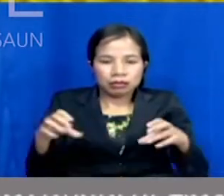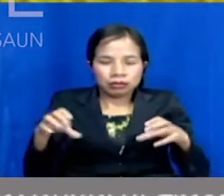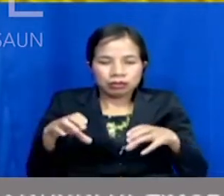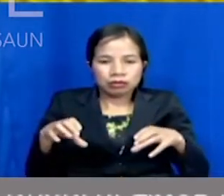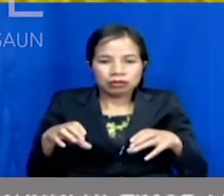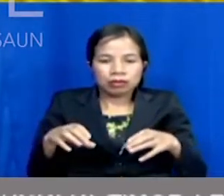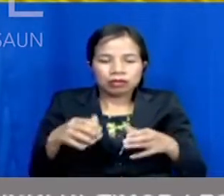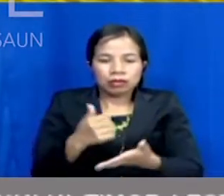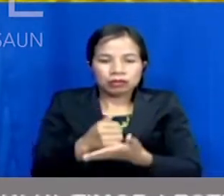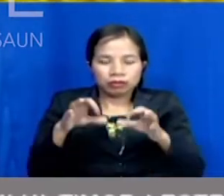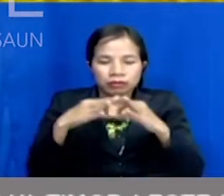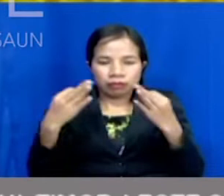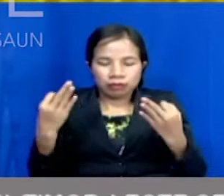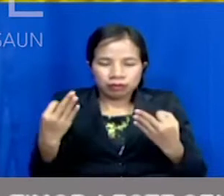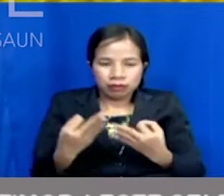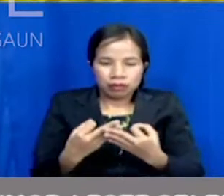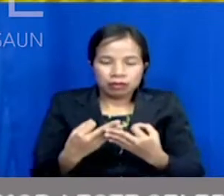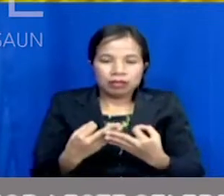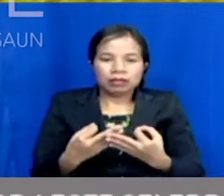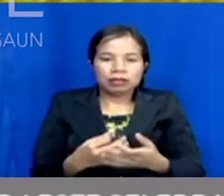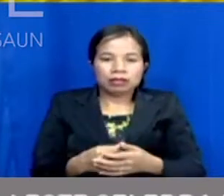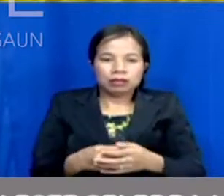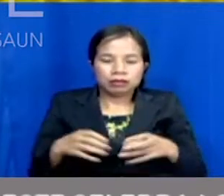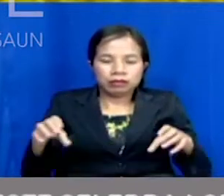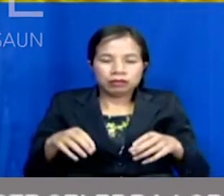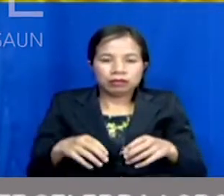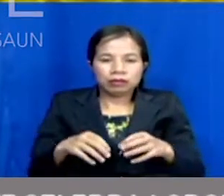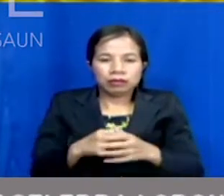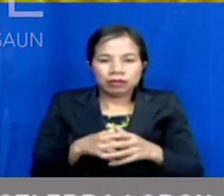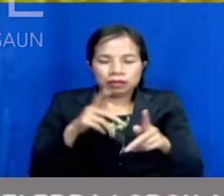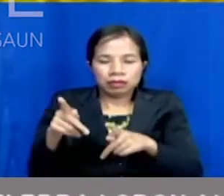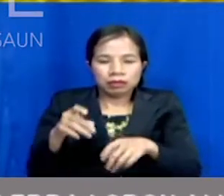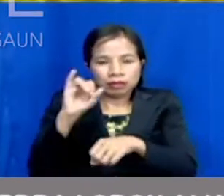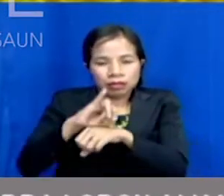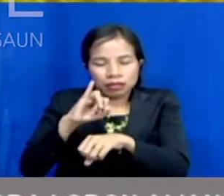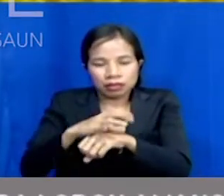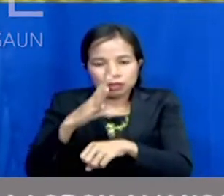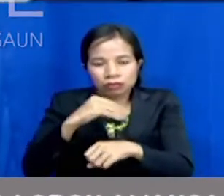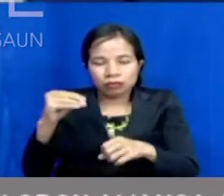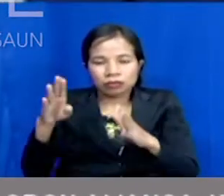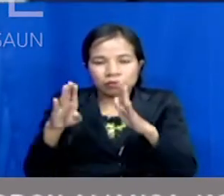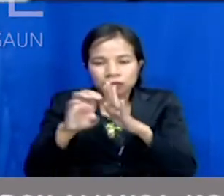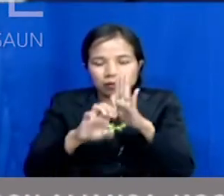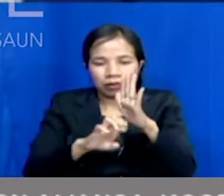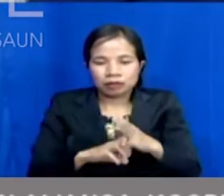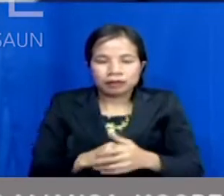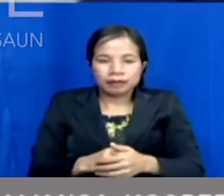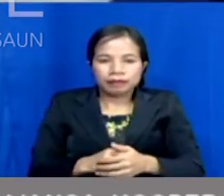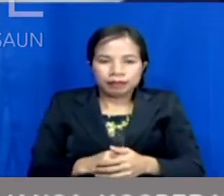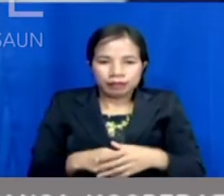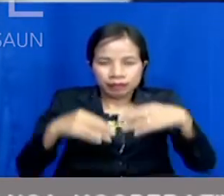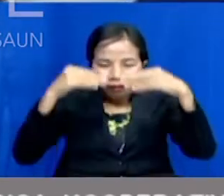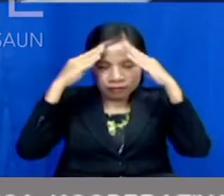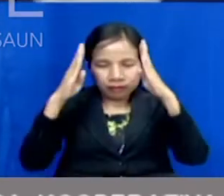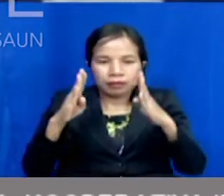familia serviva nini a sociedade serviva ni igreja no mos pa estado. Decano Faculdade de